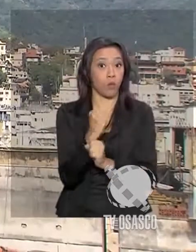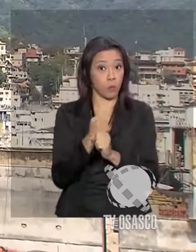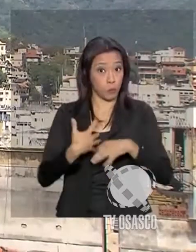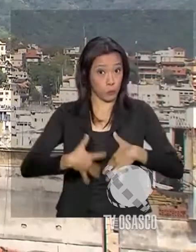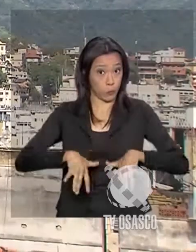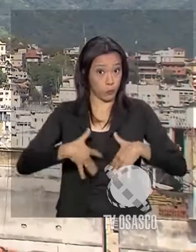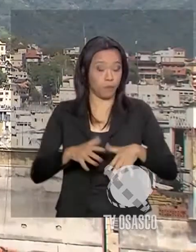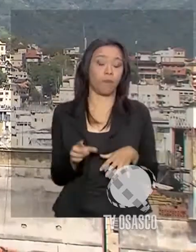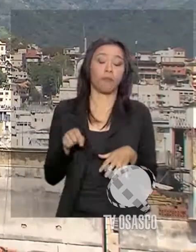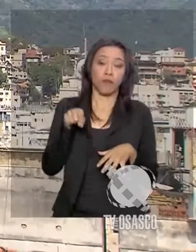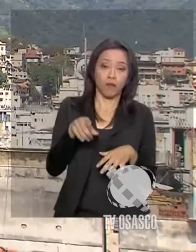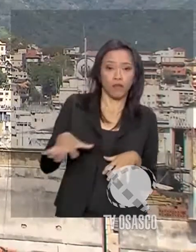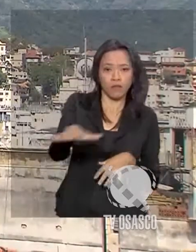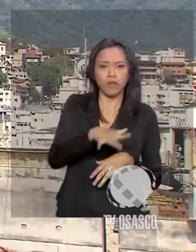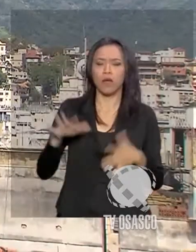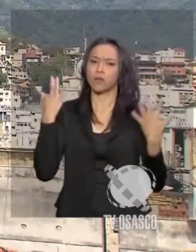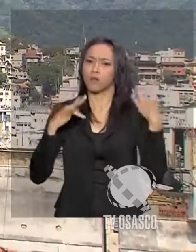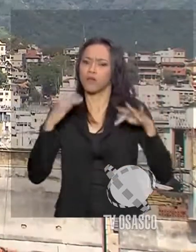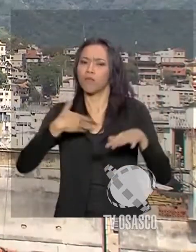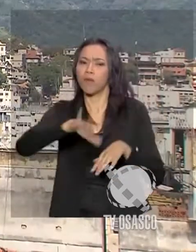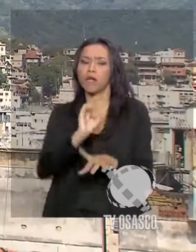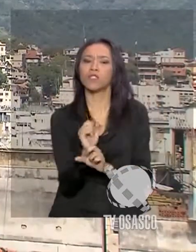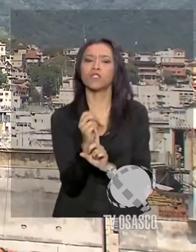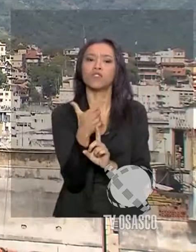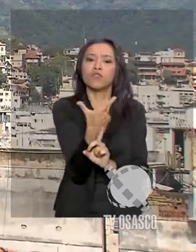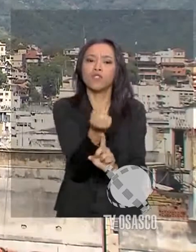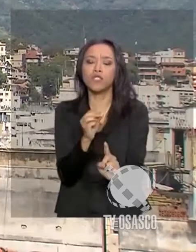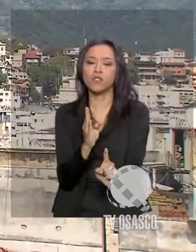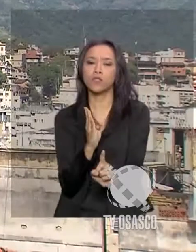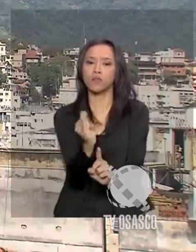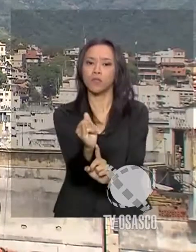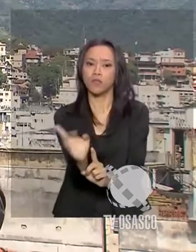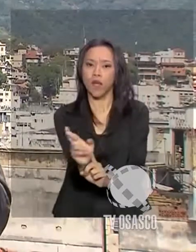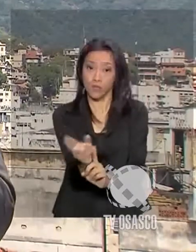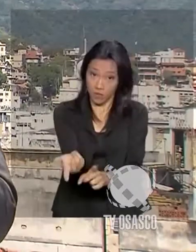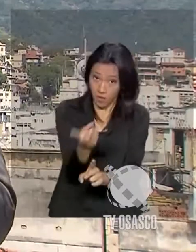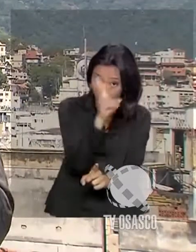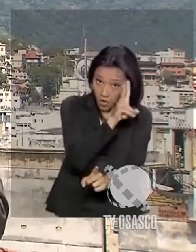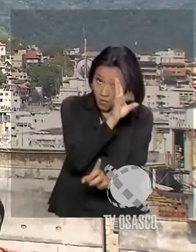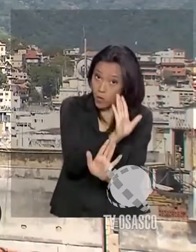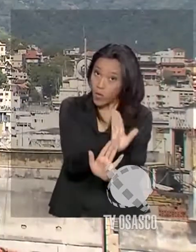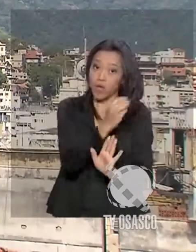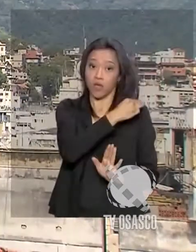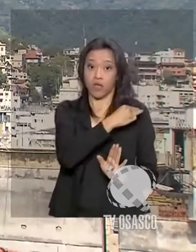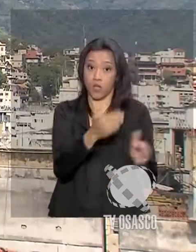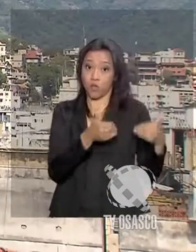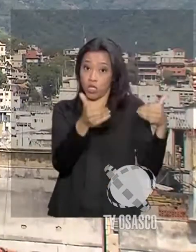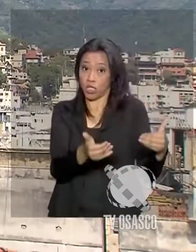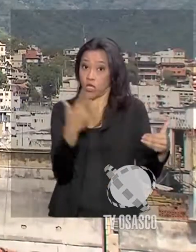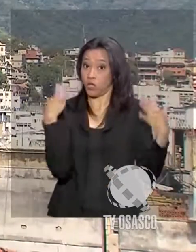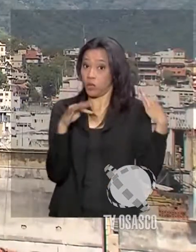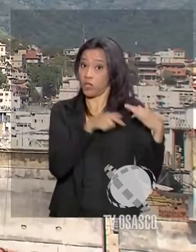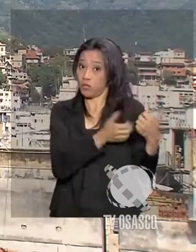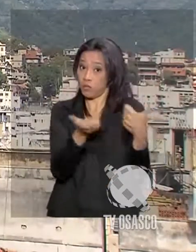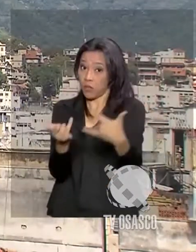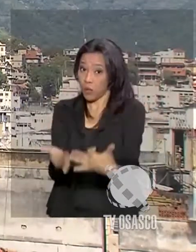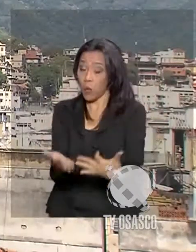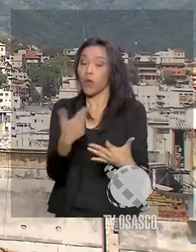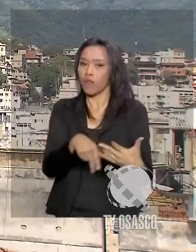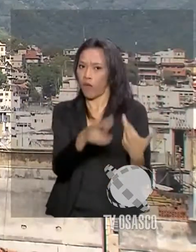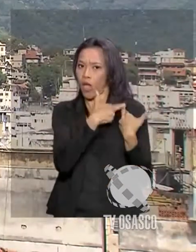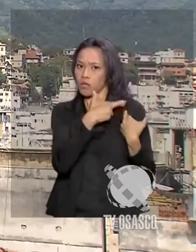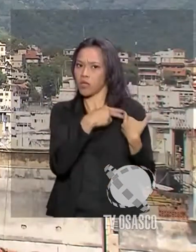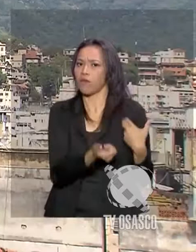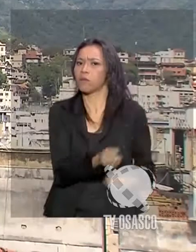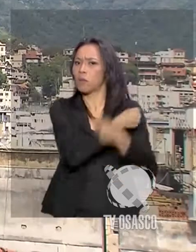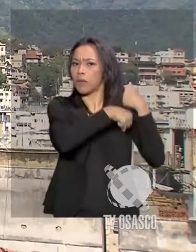o faturamento do turismo foi mais de 20 bilhões e meio de reais. Lembrando que, segundo o Ministério do Turismo, o setor foi responsável, no ano passado,